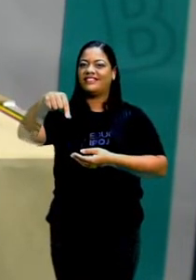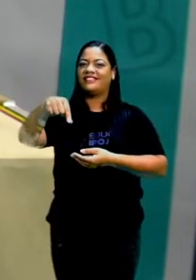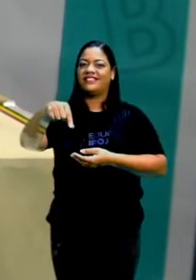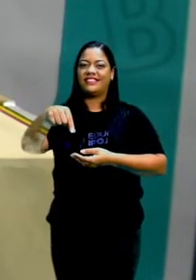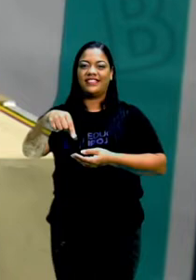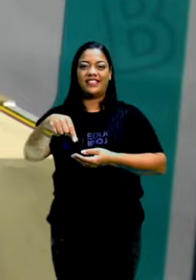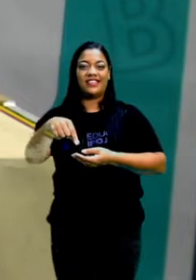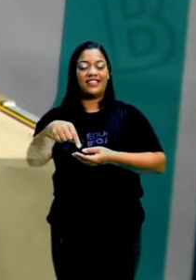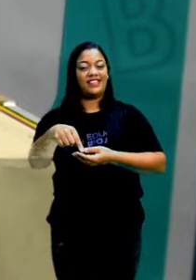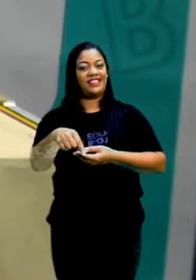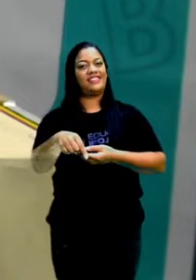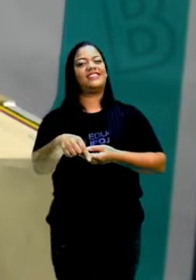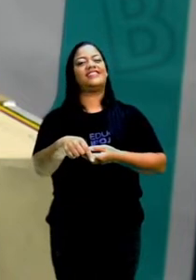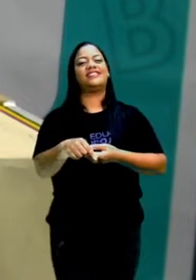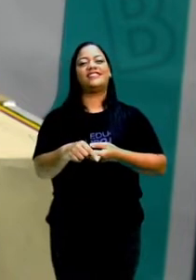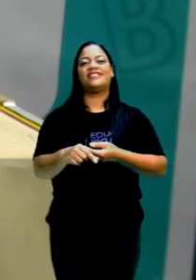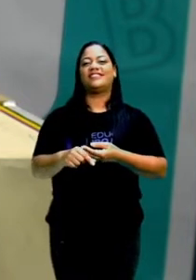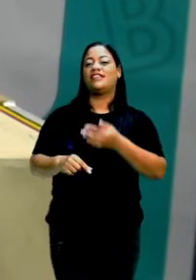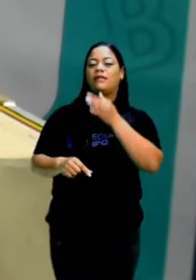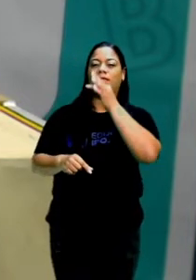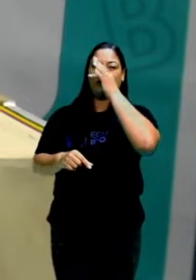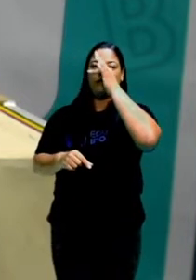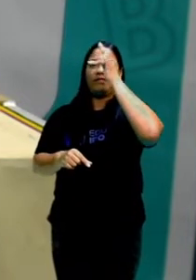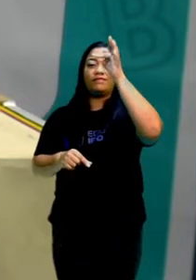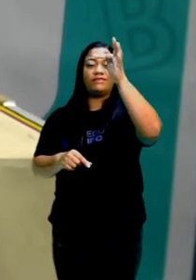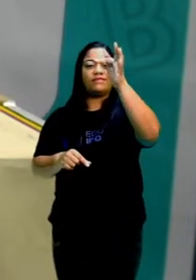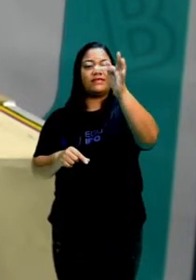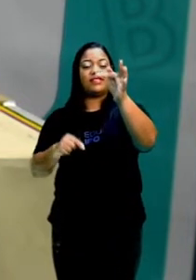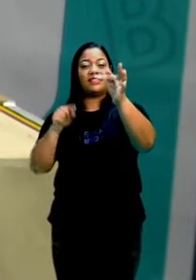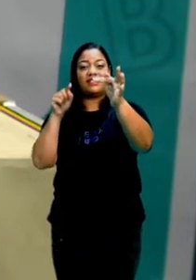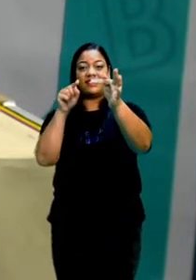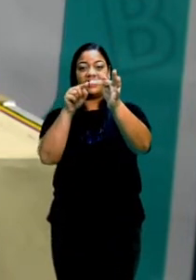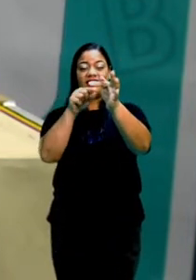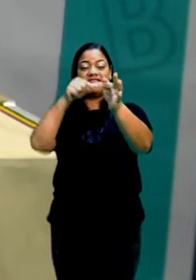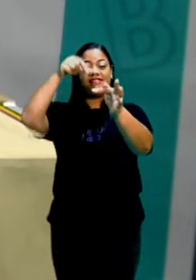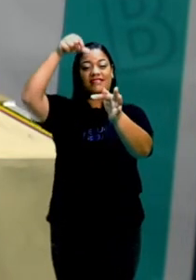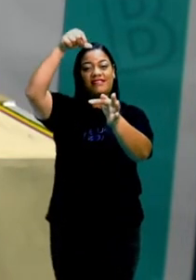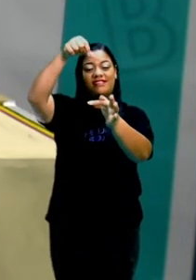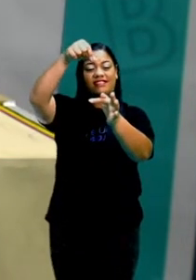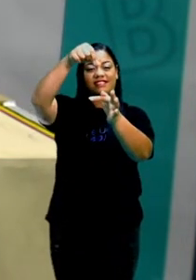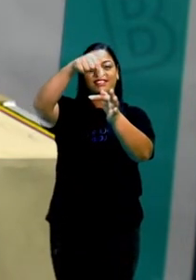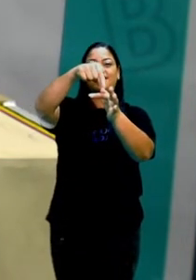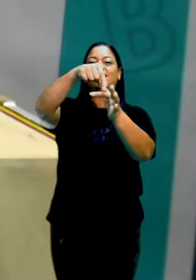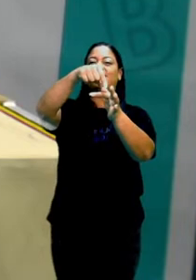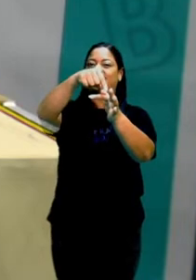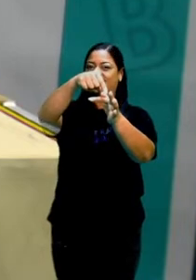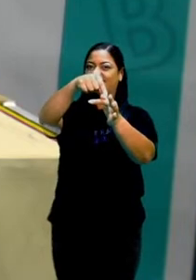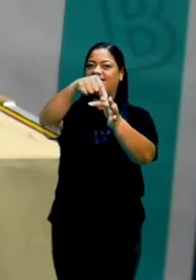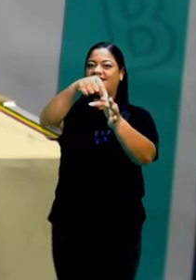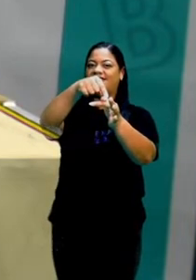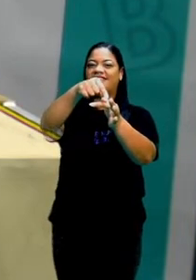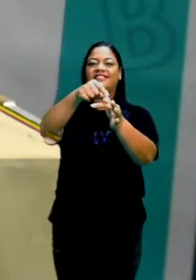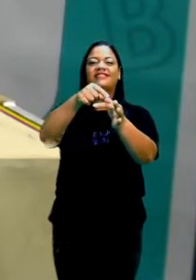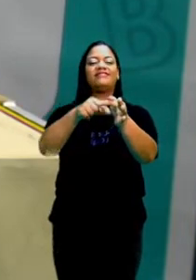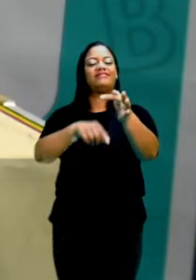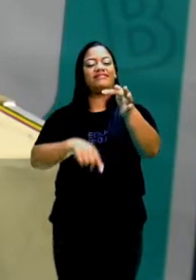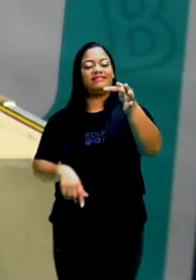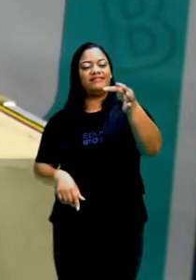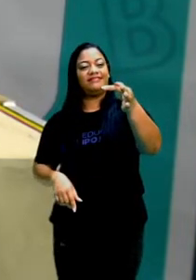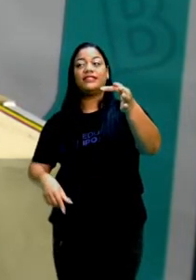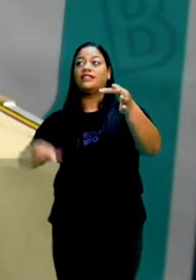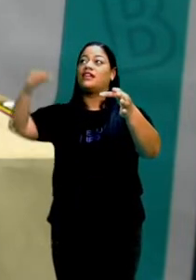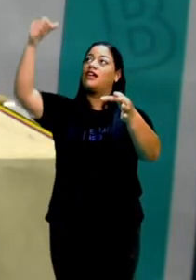A gotinha caiu bem em cima de uma rosa, em cima de uma rosa, em cima de uma rosa. A